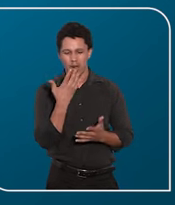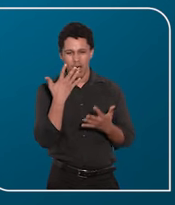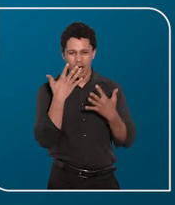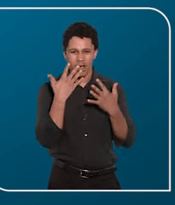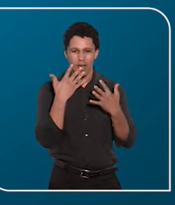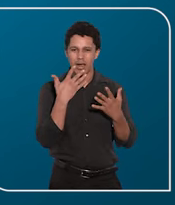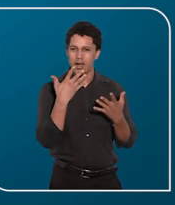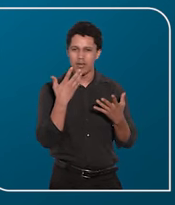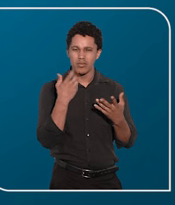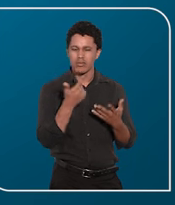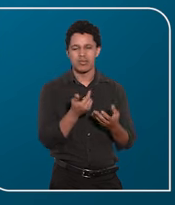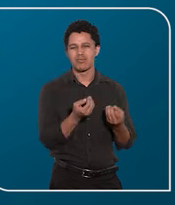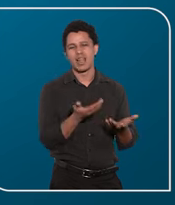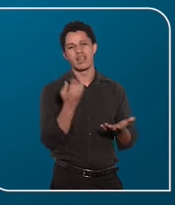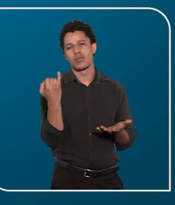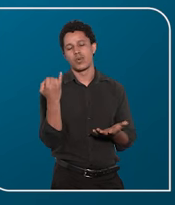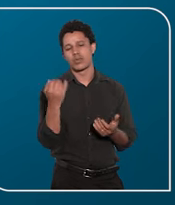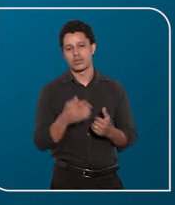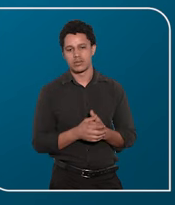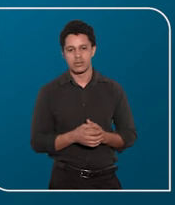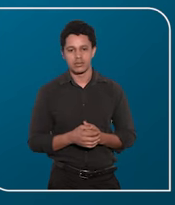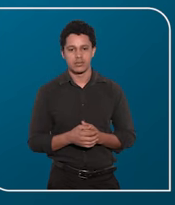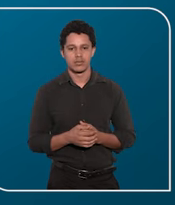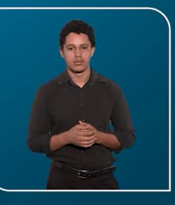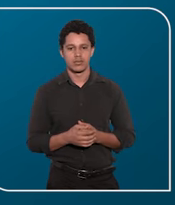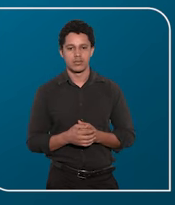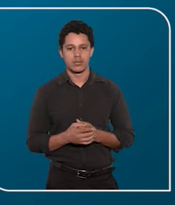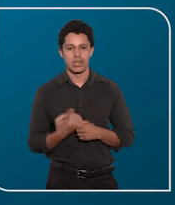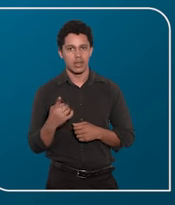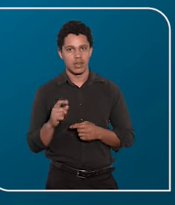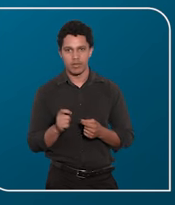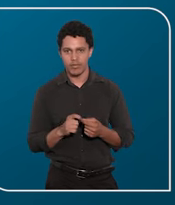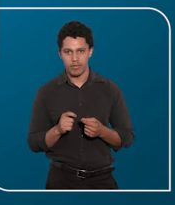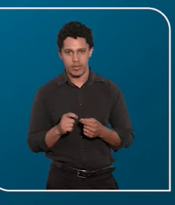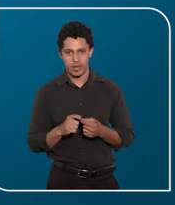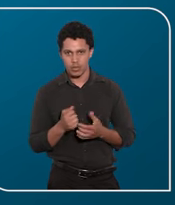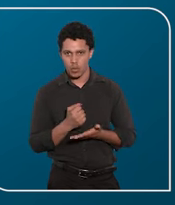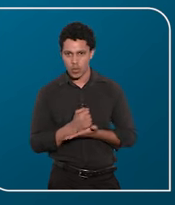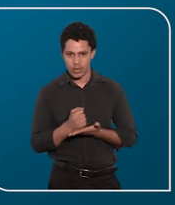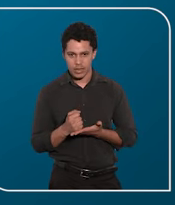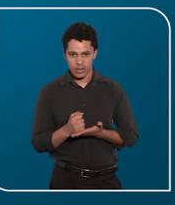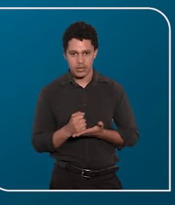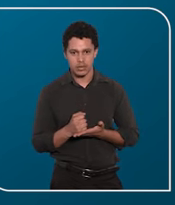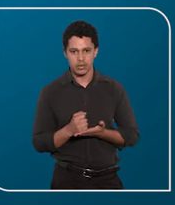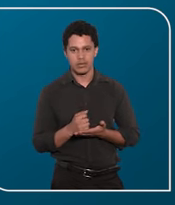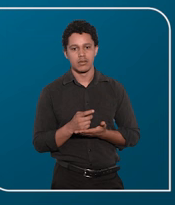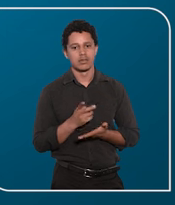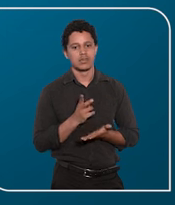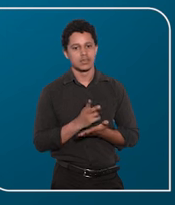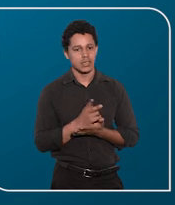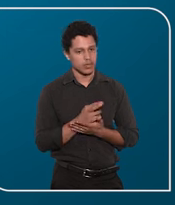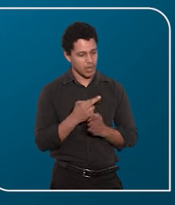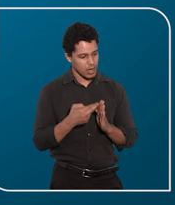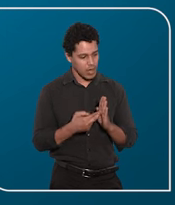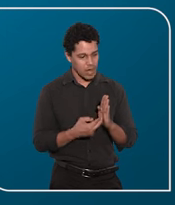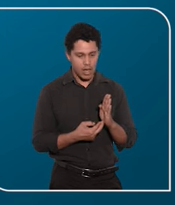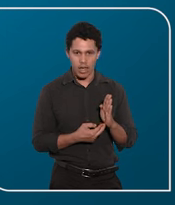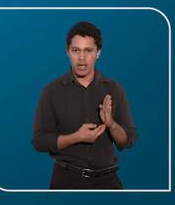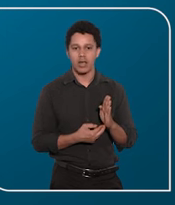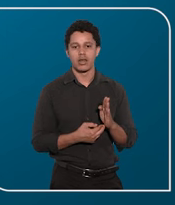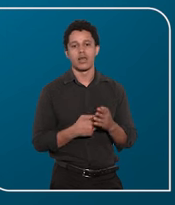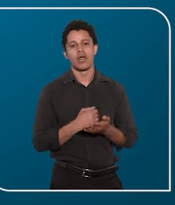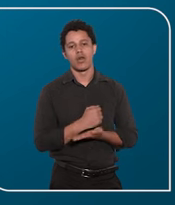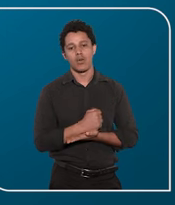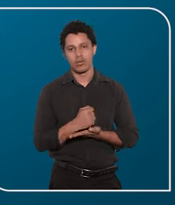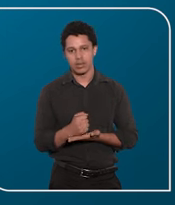a devida importância. Quando se faz um acerto, uma contratação, todas as circunstâncias relacionadas a essa